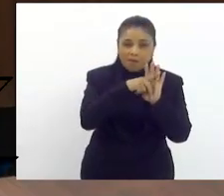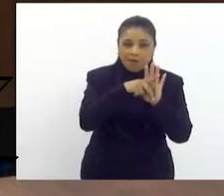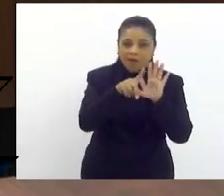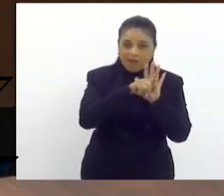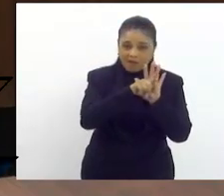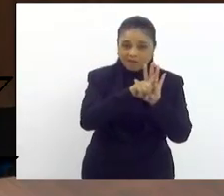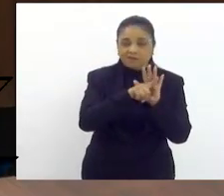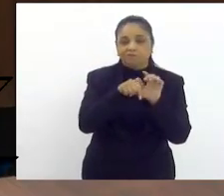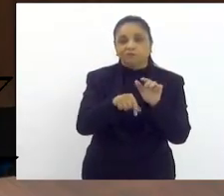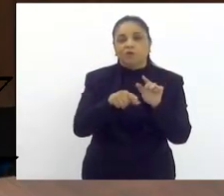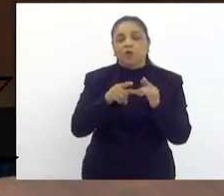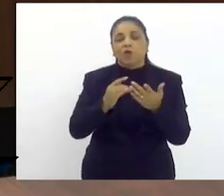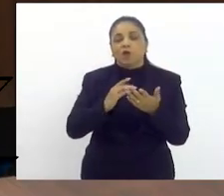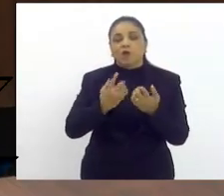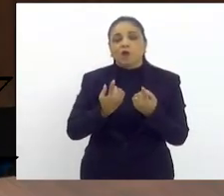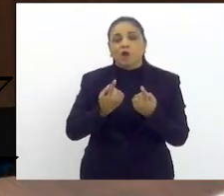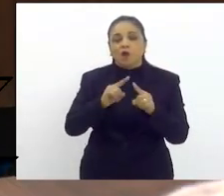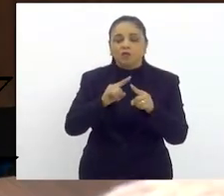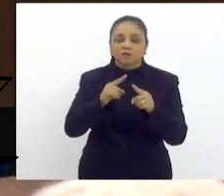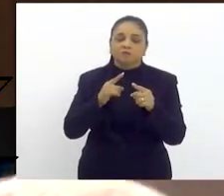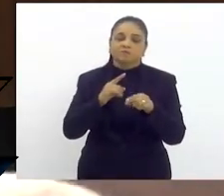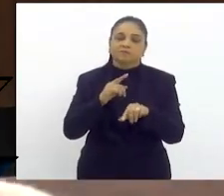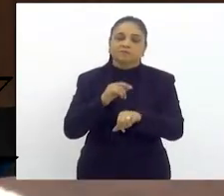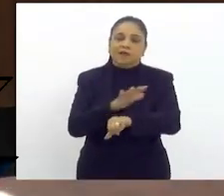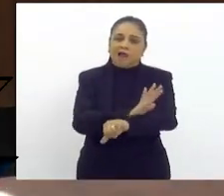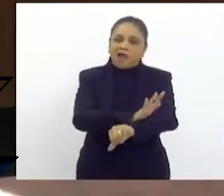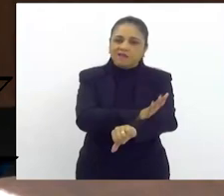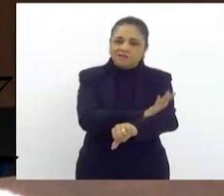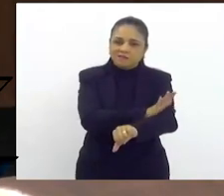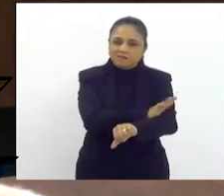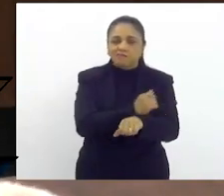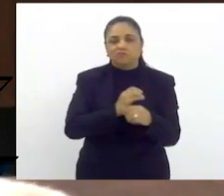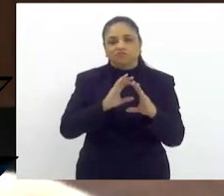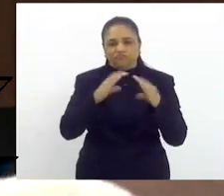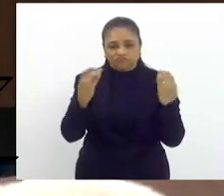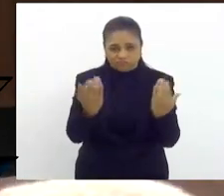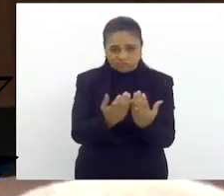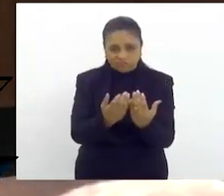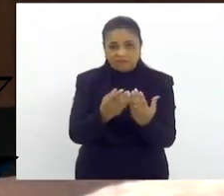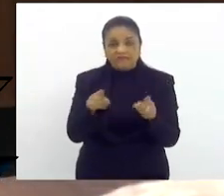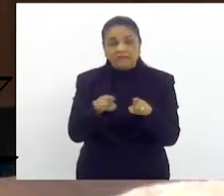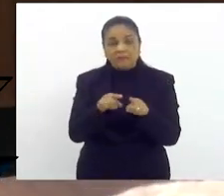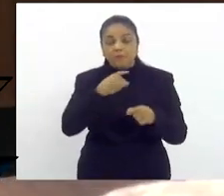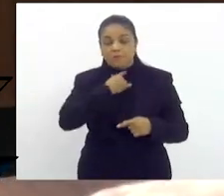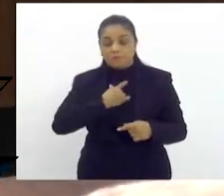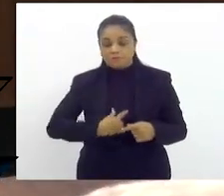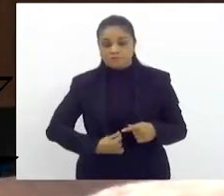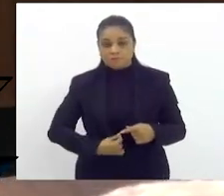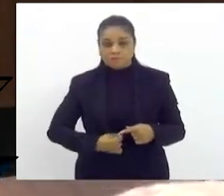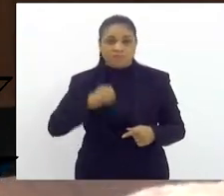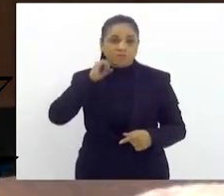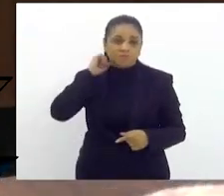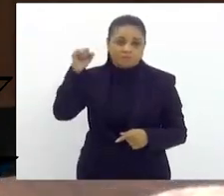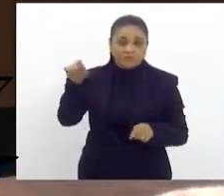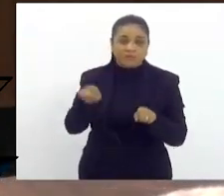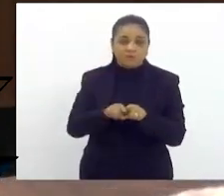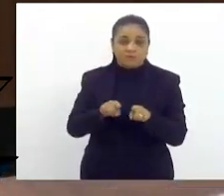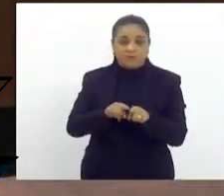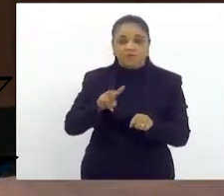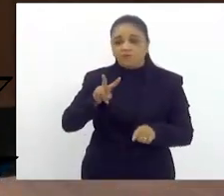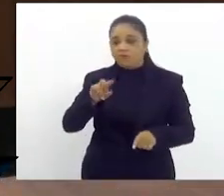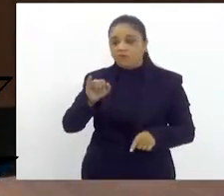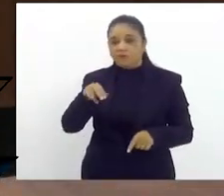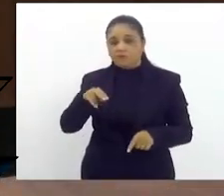e também o nosso mandato protocolou uma medalha Tiradentes para o Vinícius Júnior eu